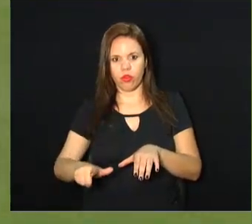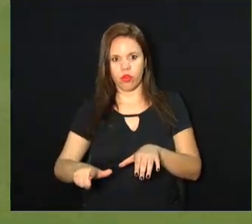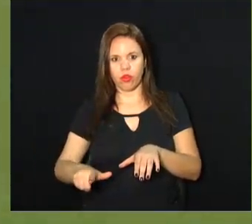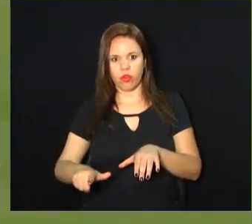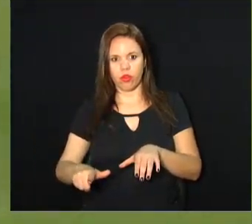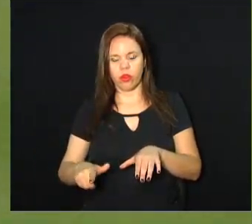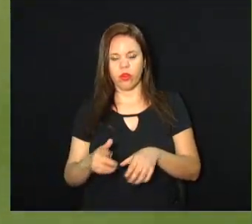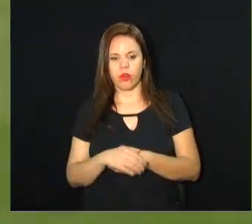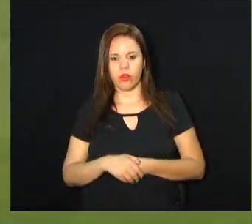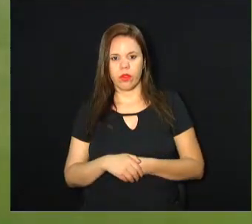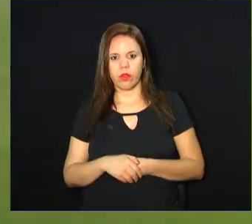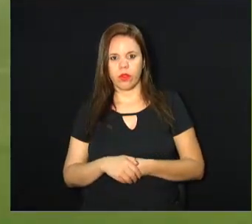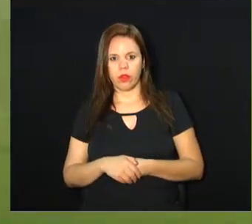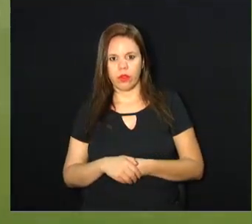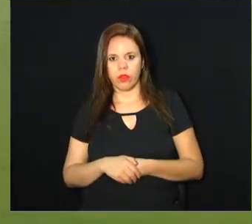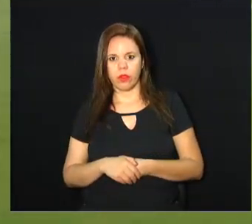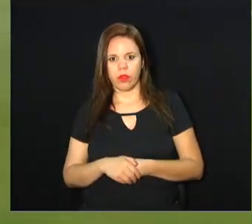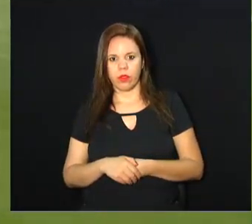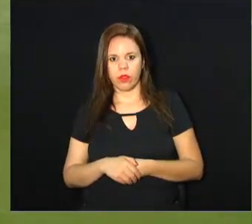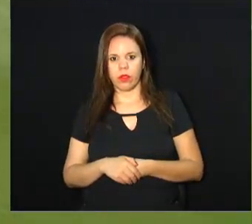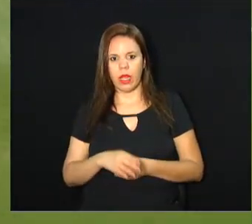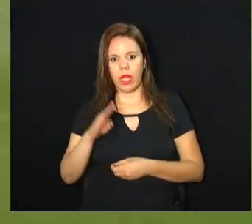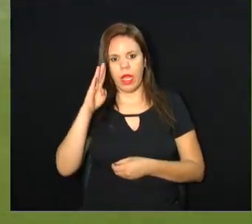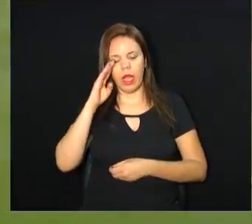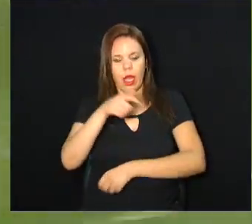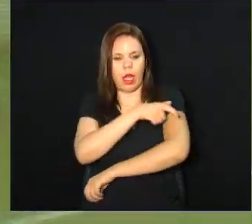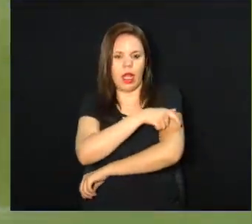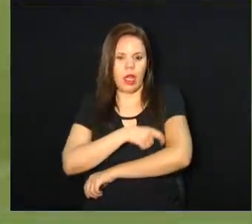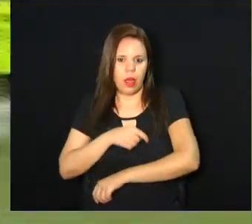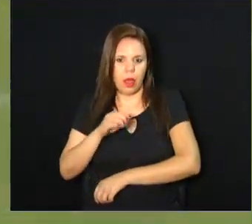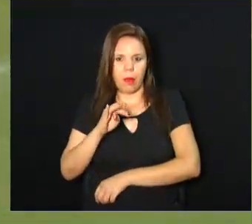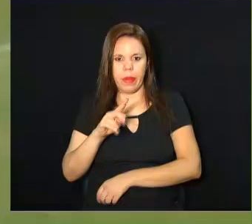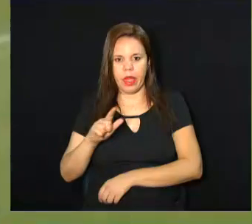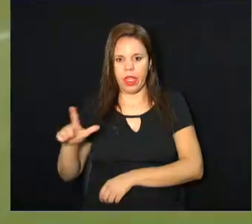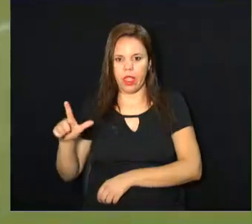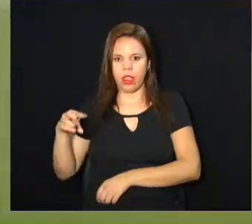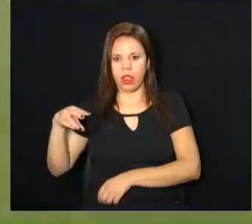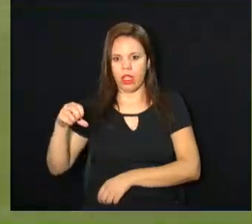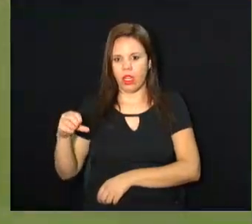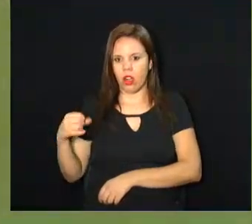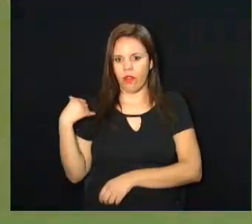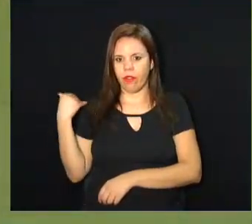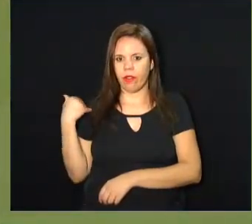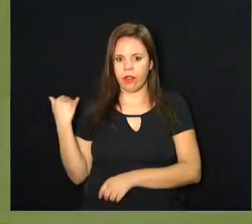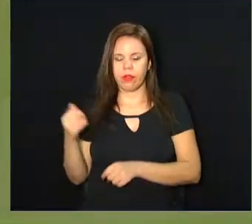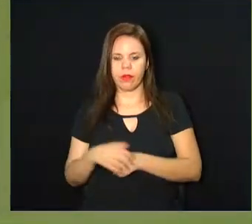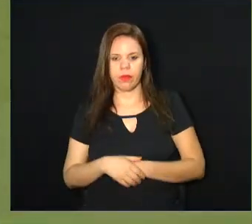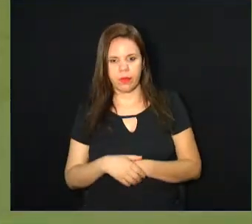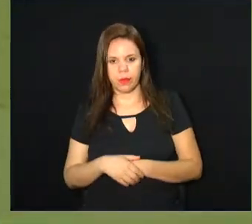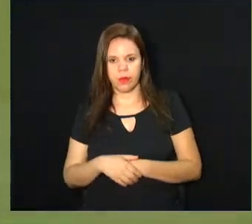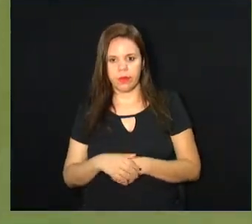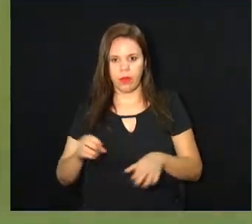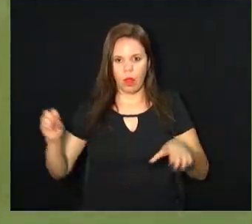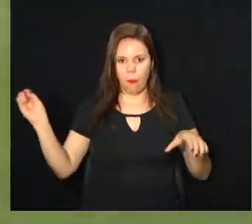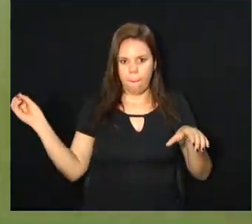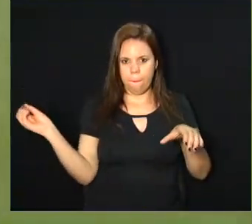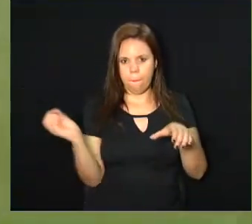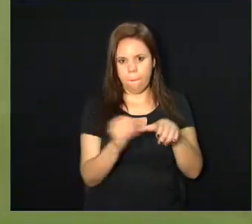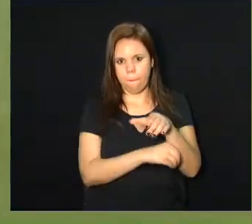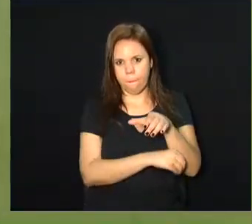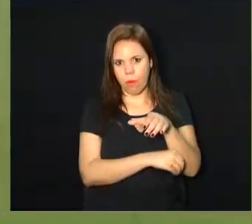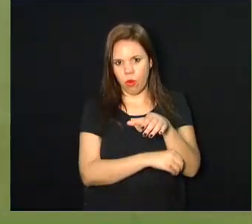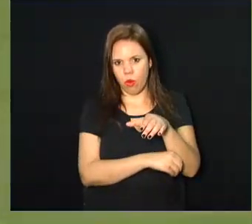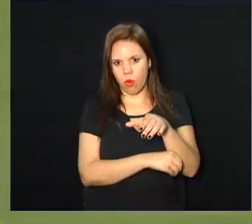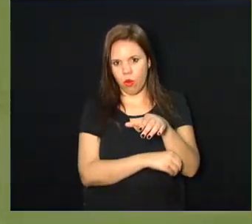tirou parcialmente e aí a capitã Biril, 39 anos, da intermediária, soltou a bomba. O desvio no